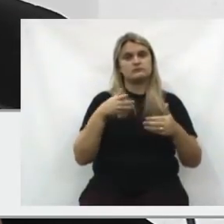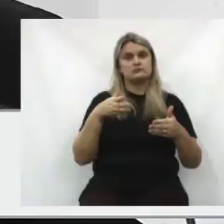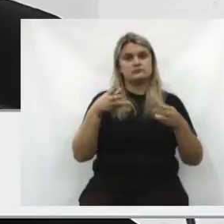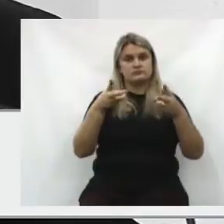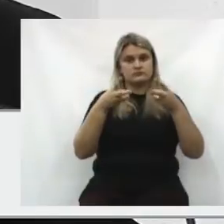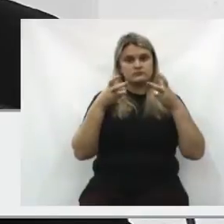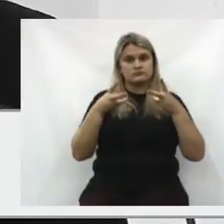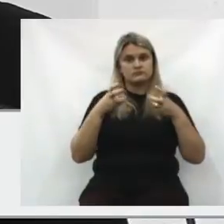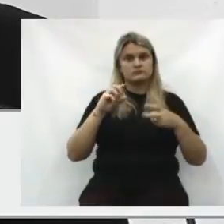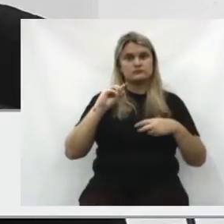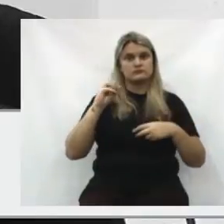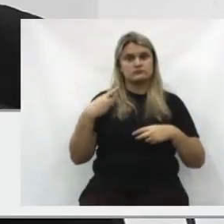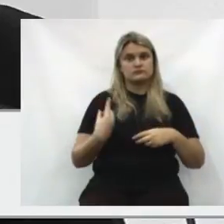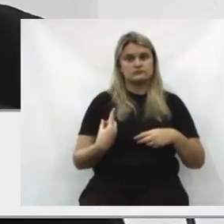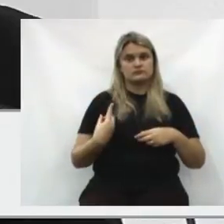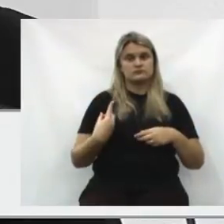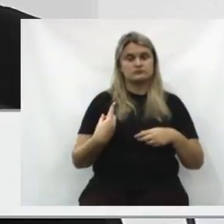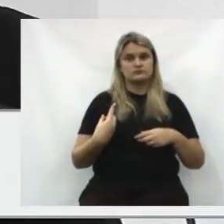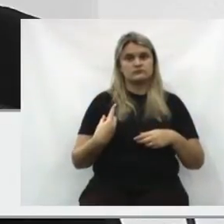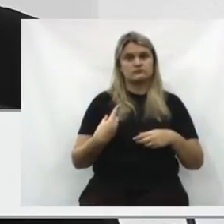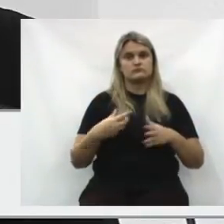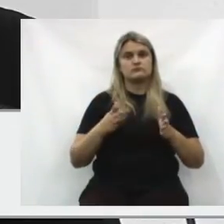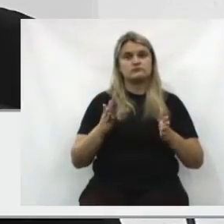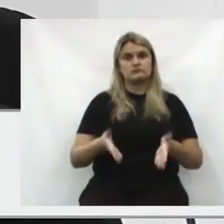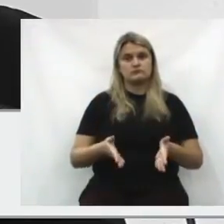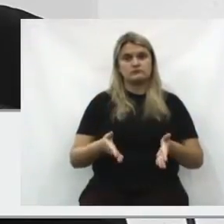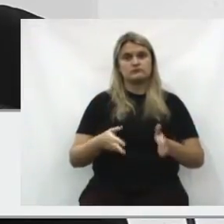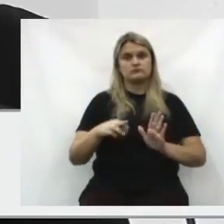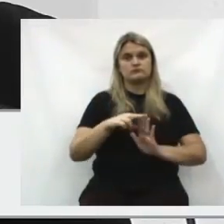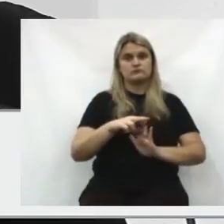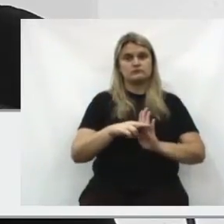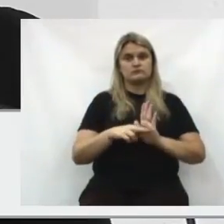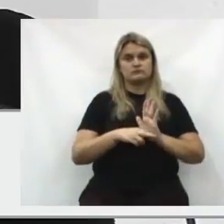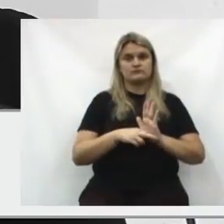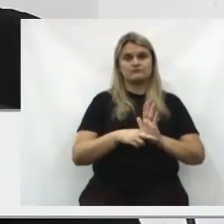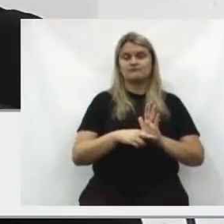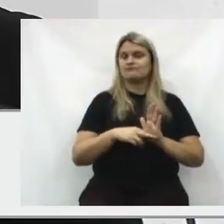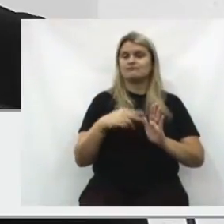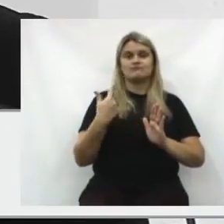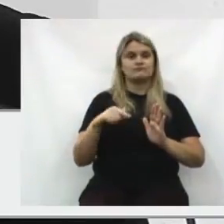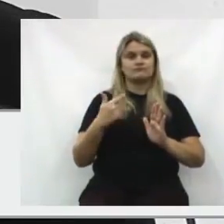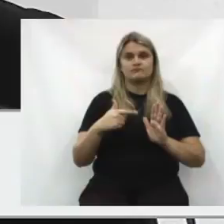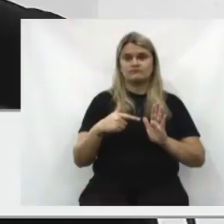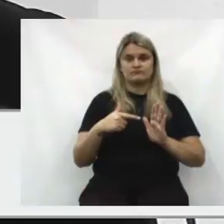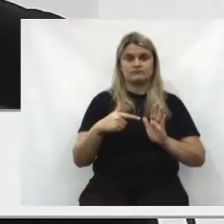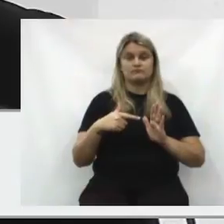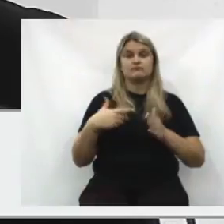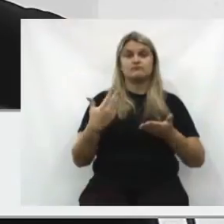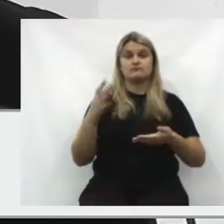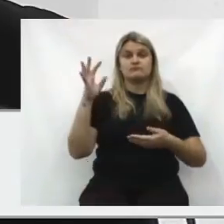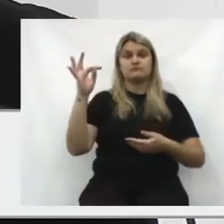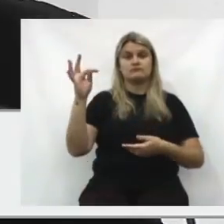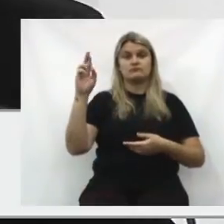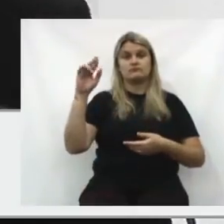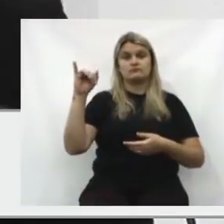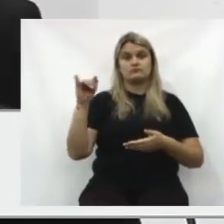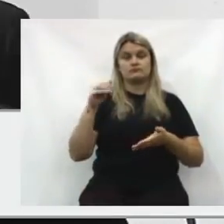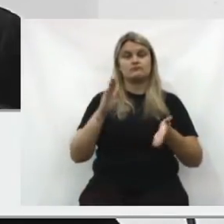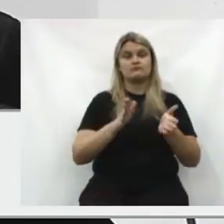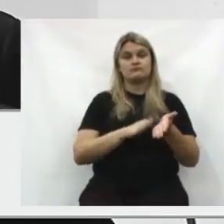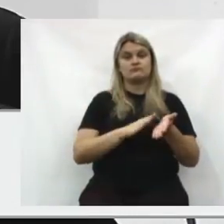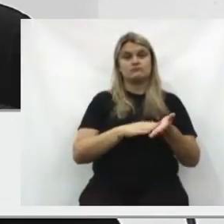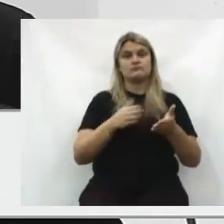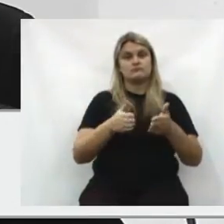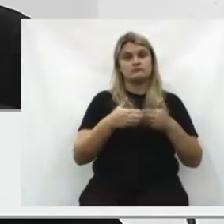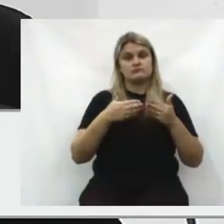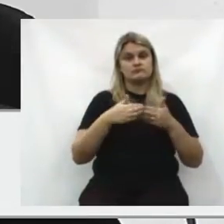precisa primeiro passar pelo crivo do advogado da Câmara. E hoje o nosso regimento interno não prevê isso. E o Tribunal